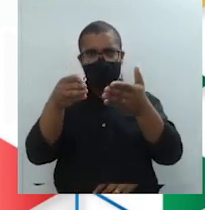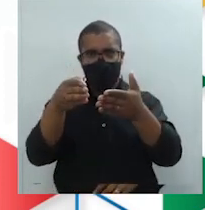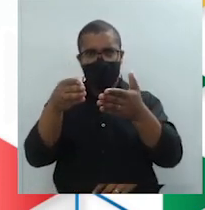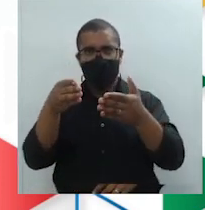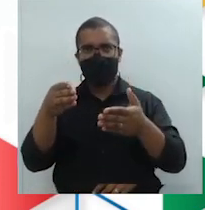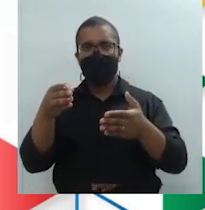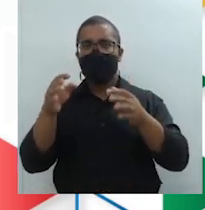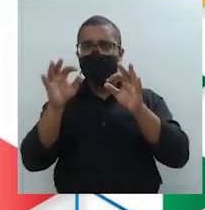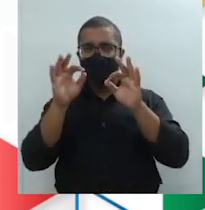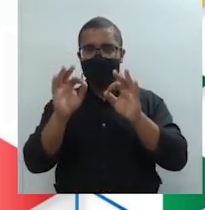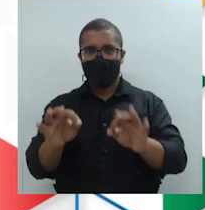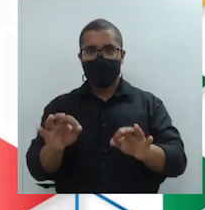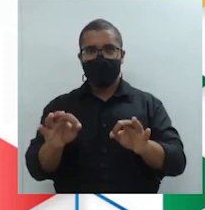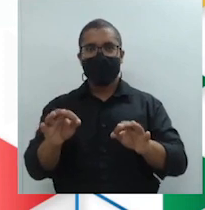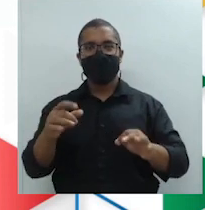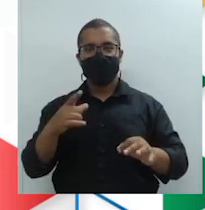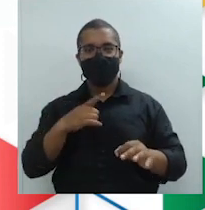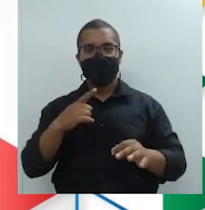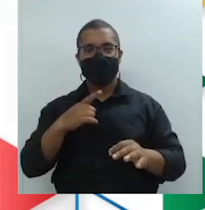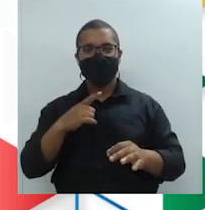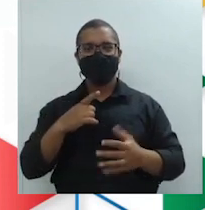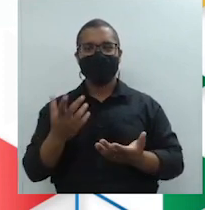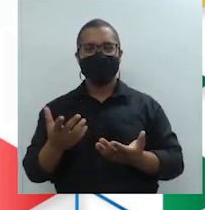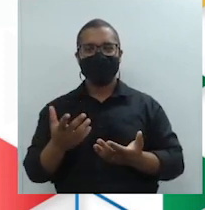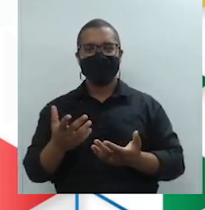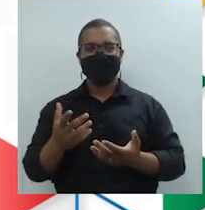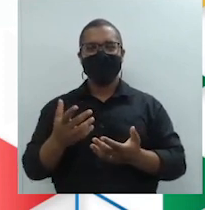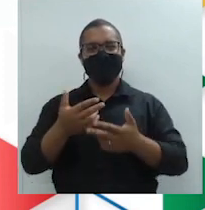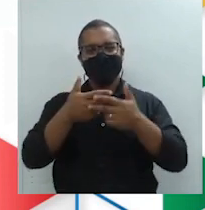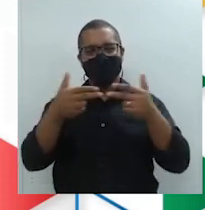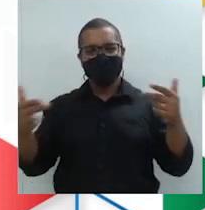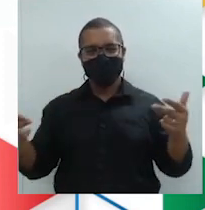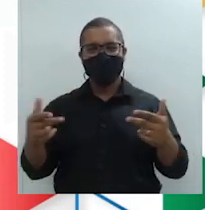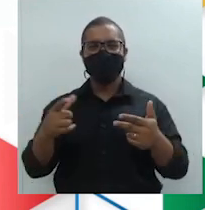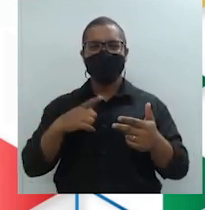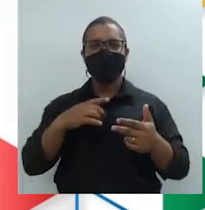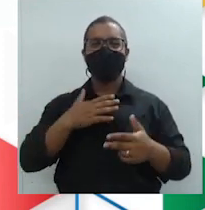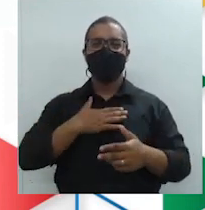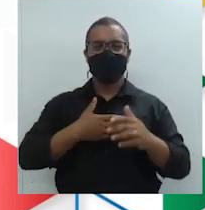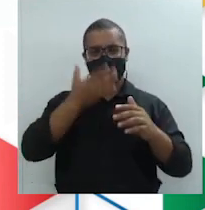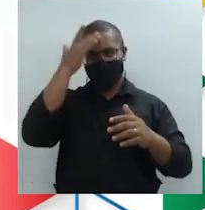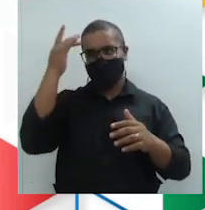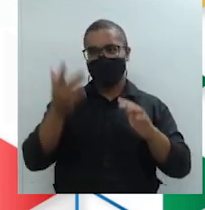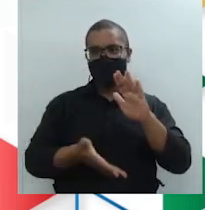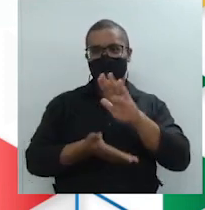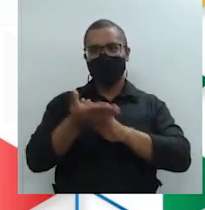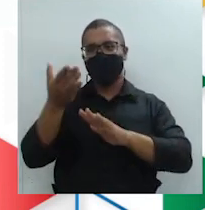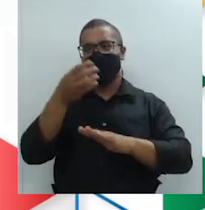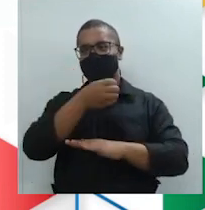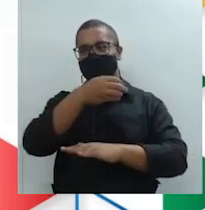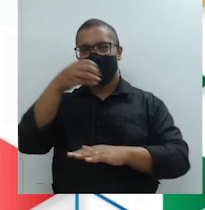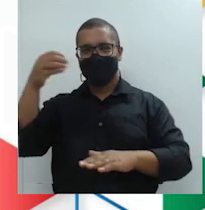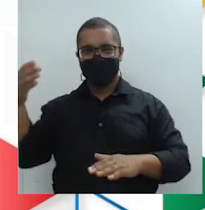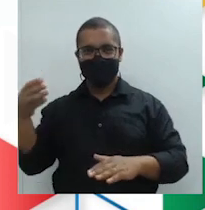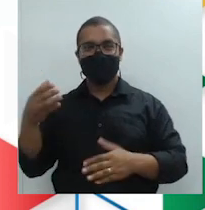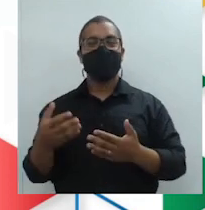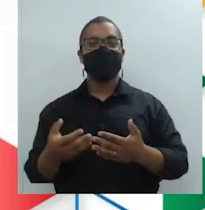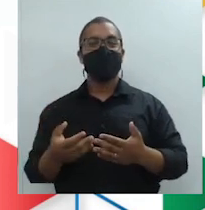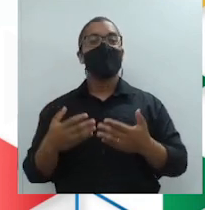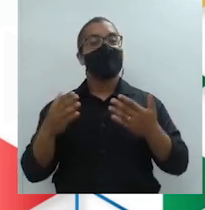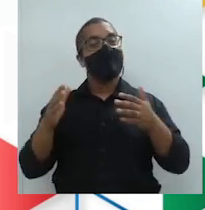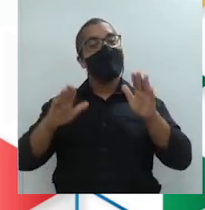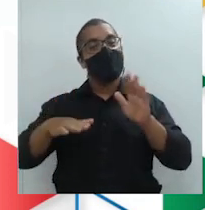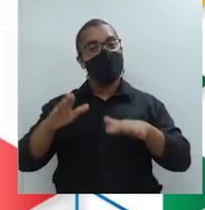esse caderno do JB versa justamente sobre, aliás, aqueles que gostam